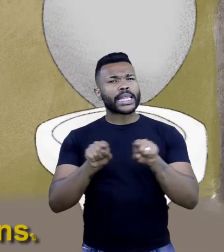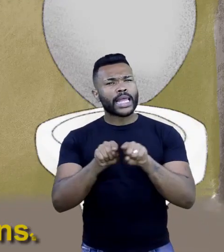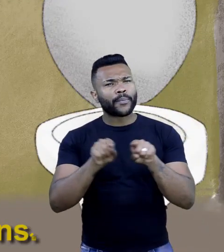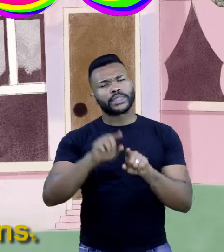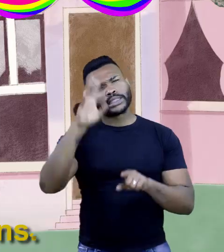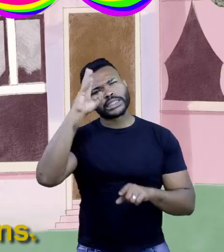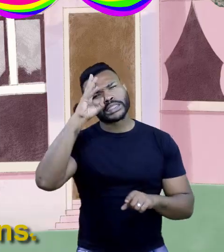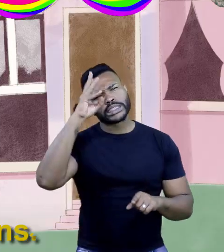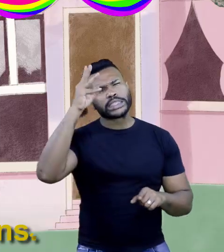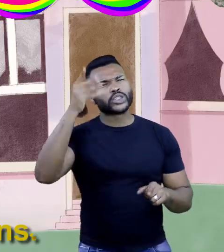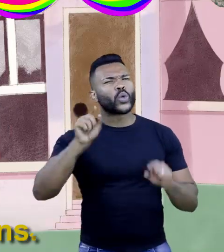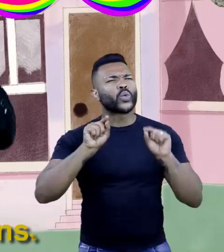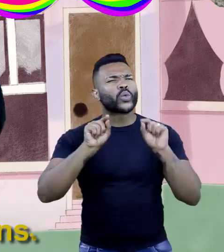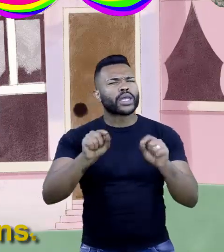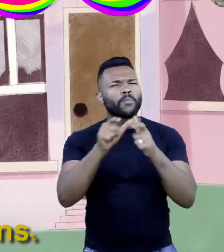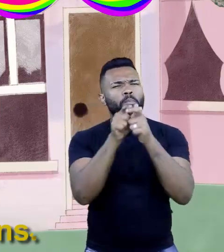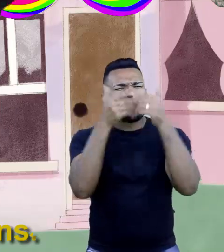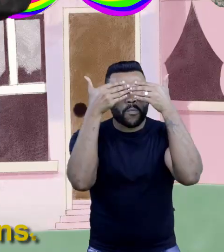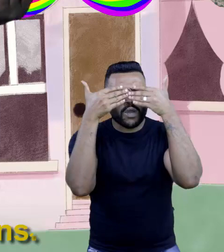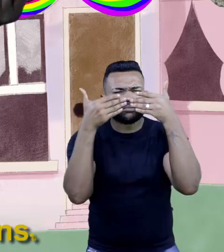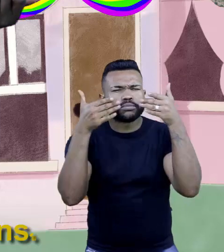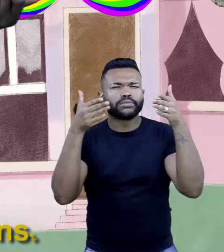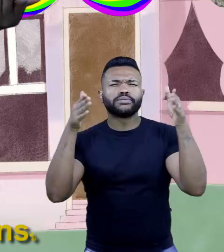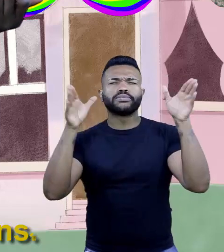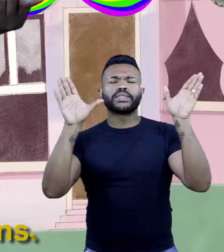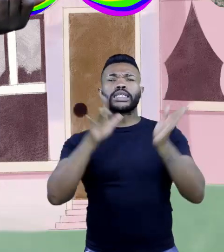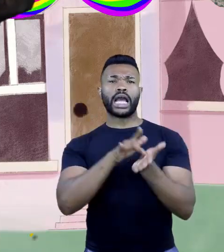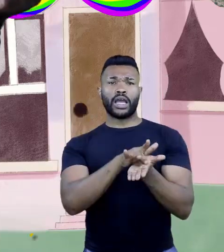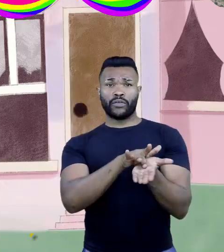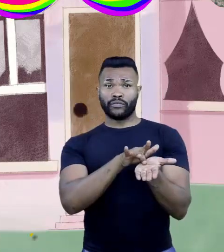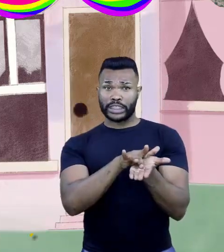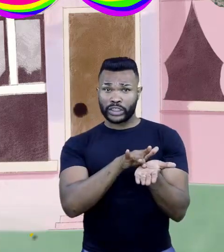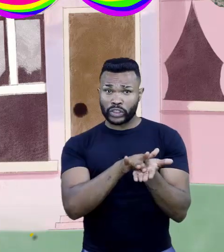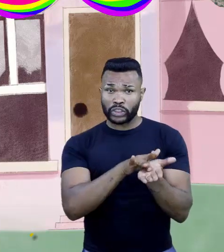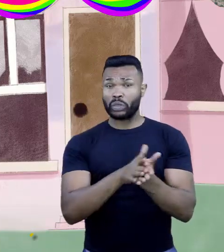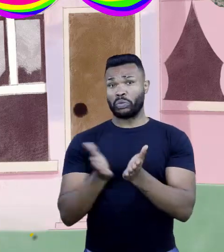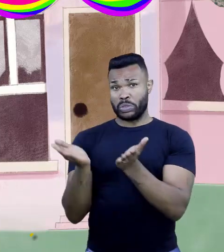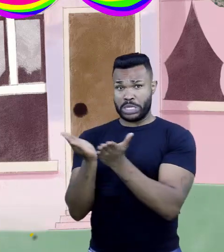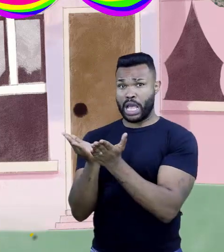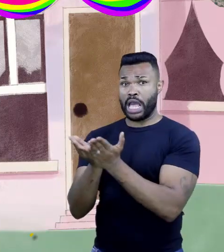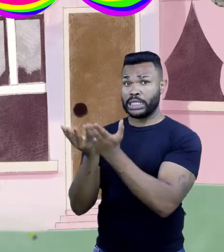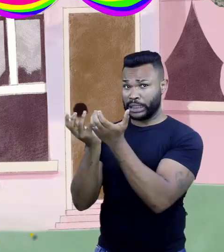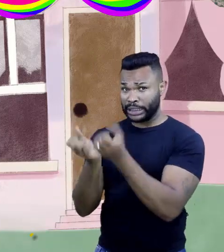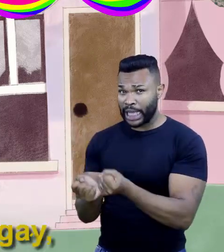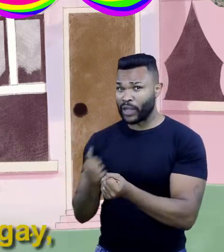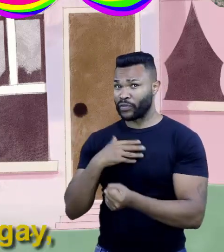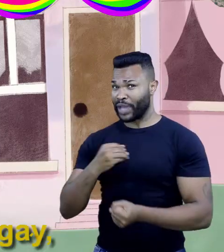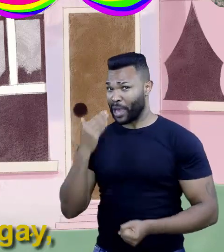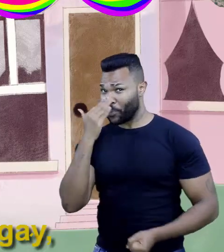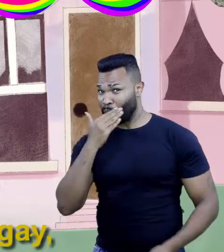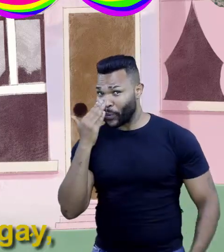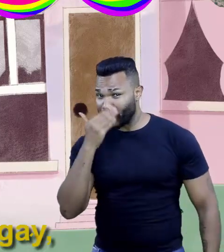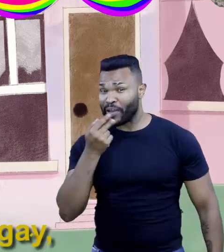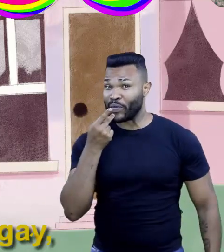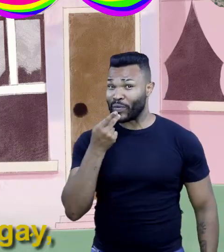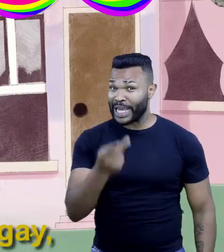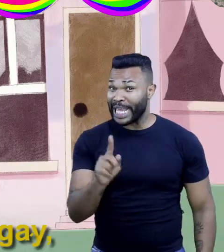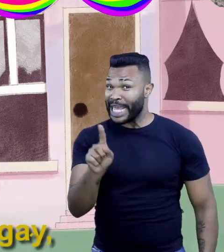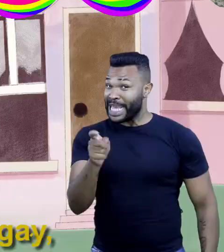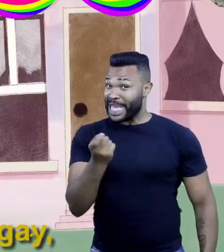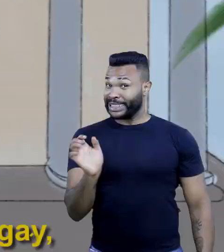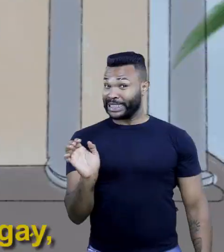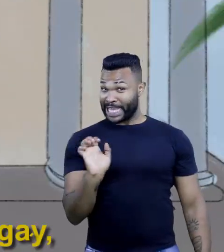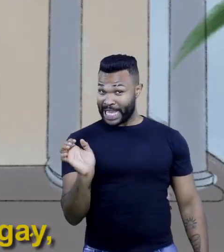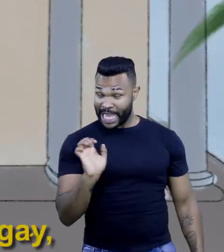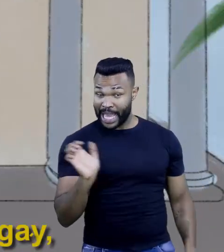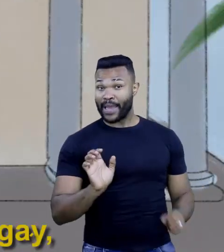Ela decidiu ampliar seus horizontes. Fingiu ter se convertido. Essa filha puta dizia